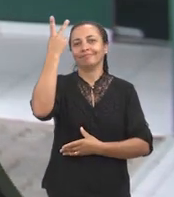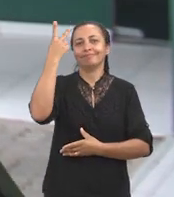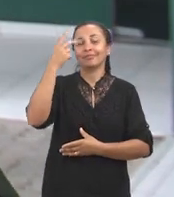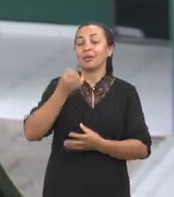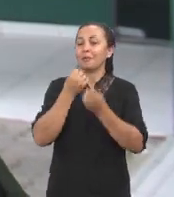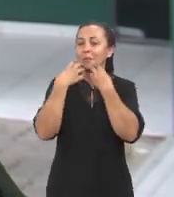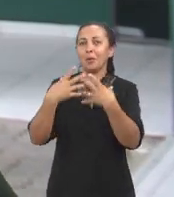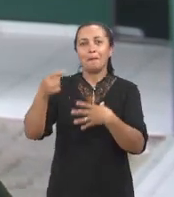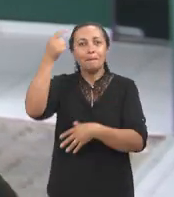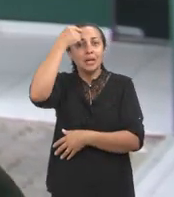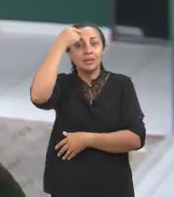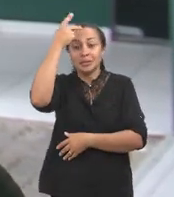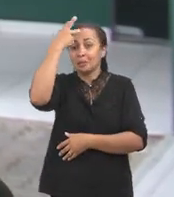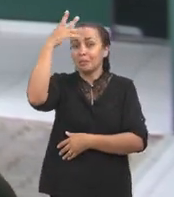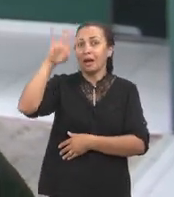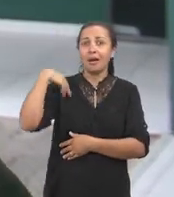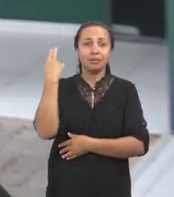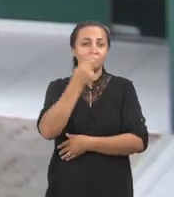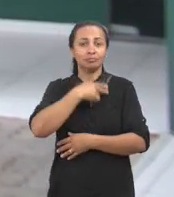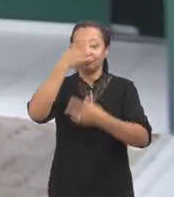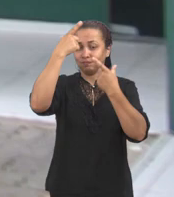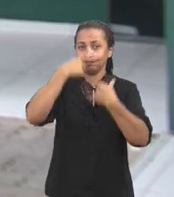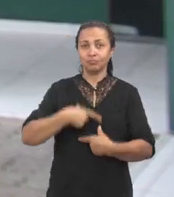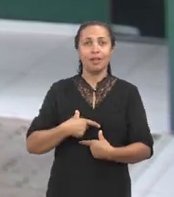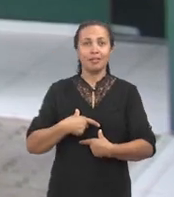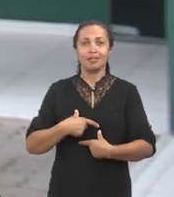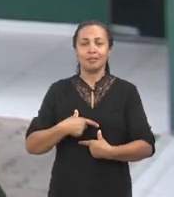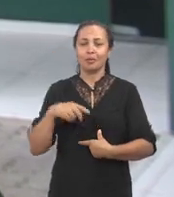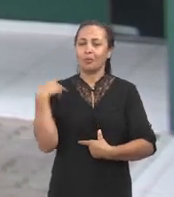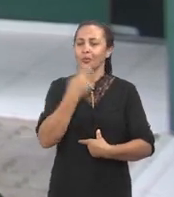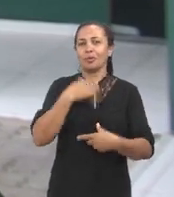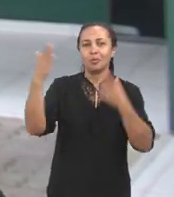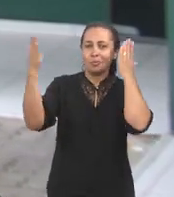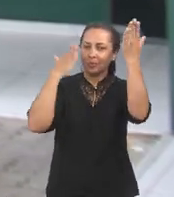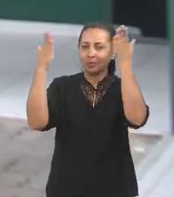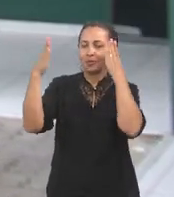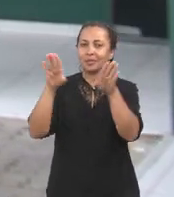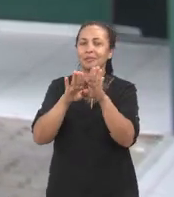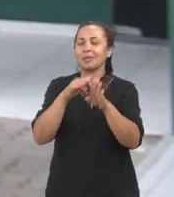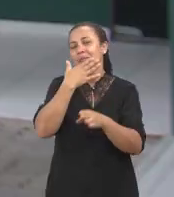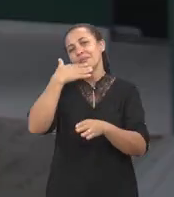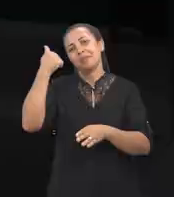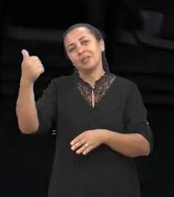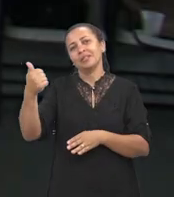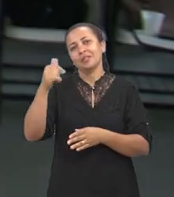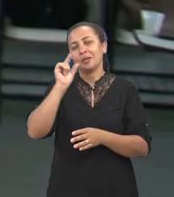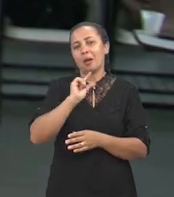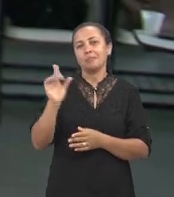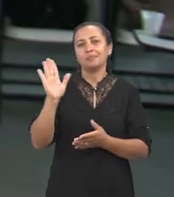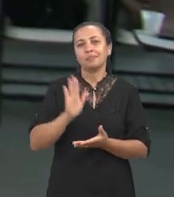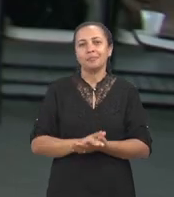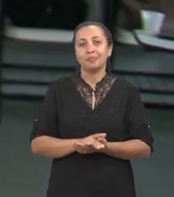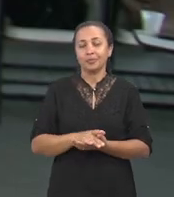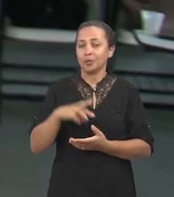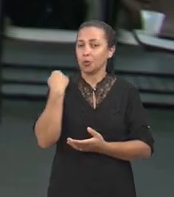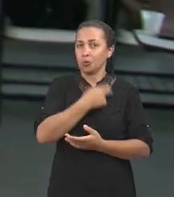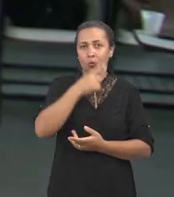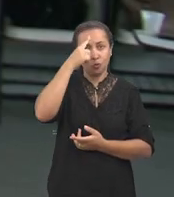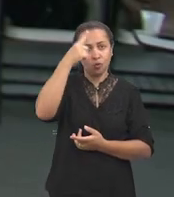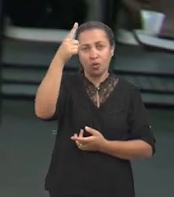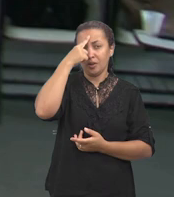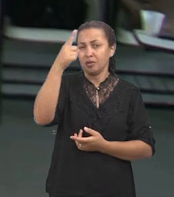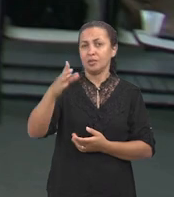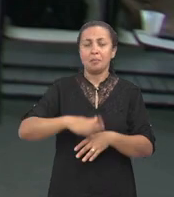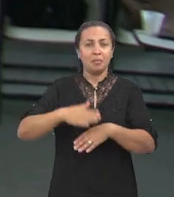porque foi algo que foi pensado para o bem-estar na gente então nós psicológico também acaba melhorando nosso dia a dia